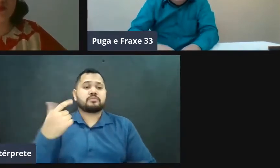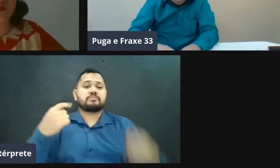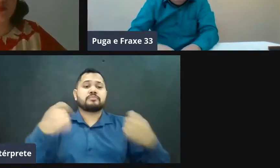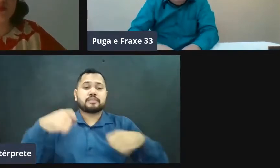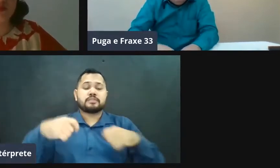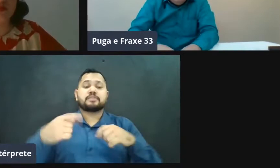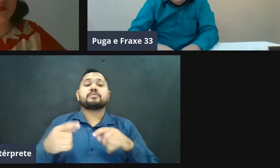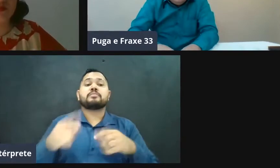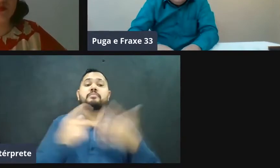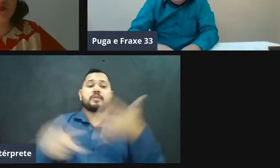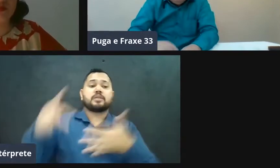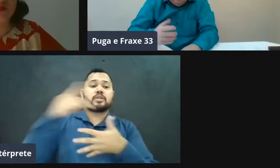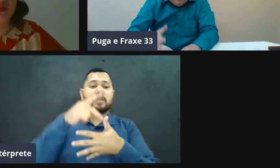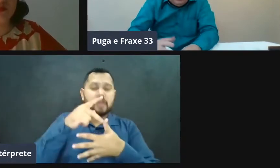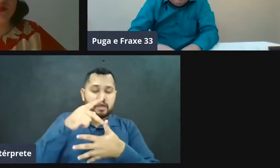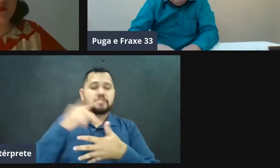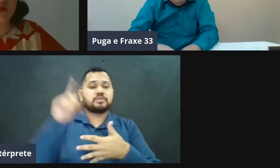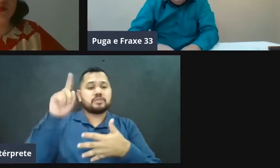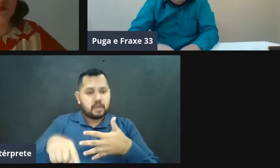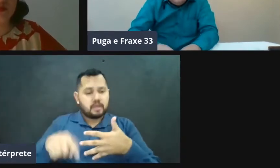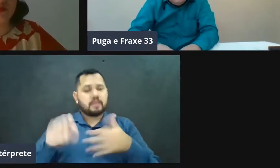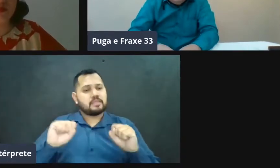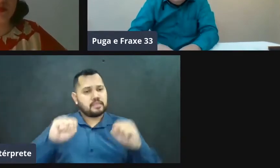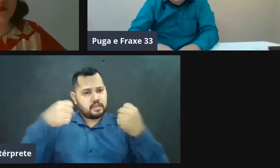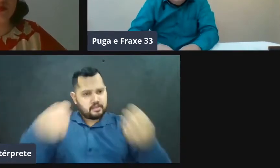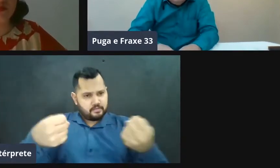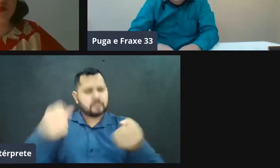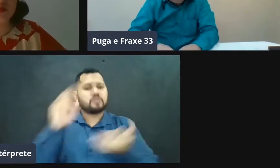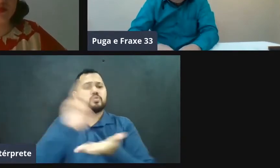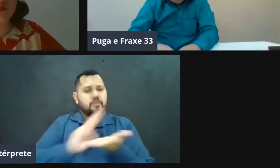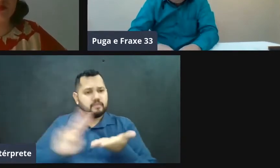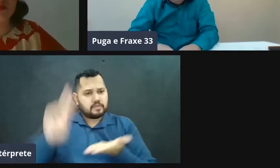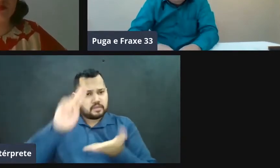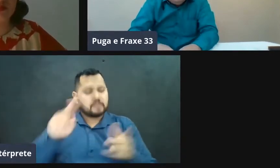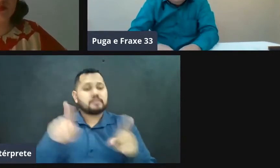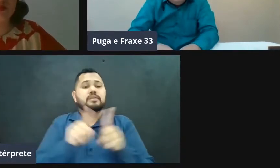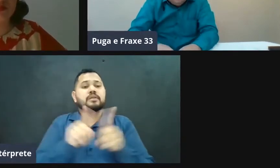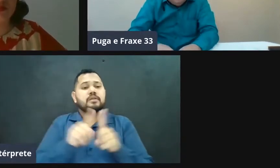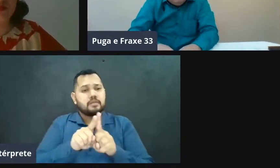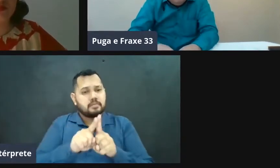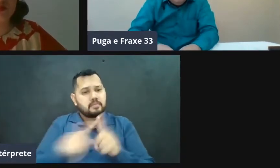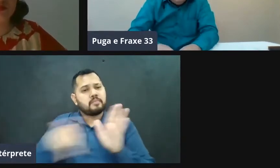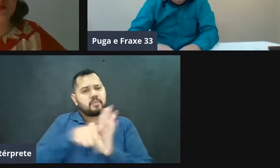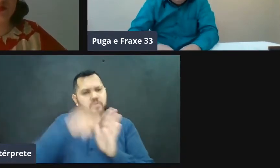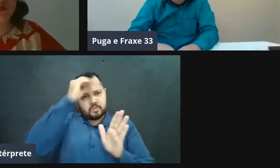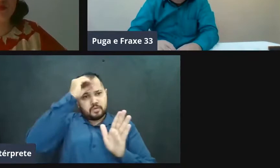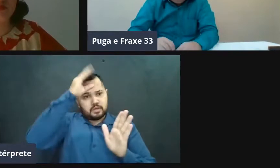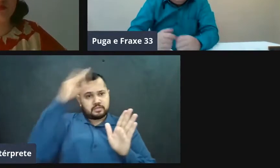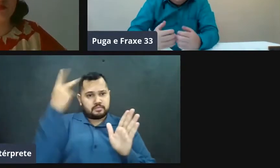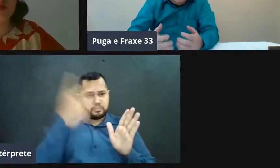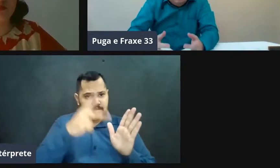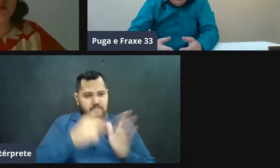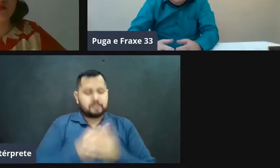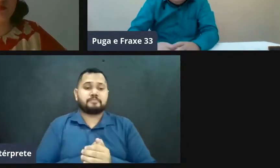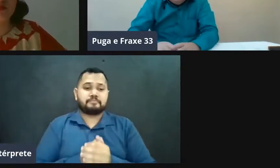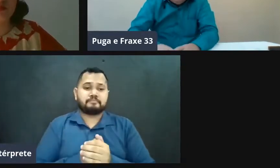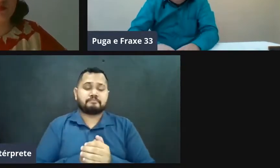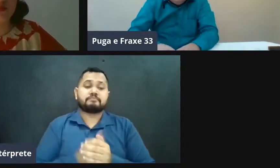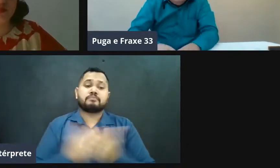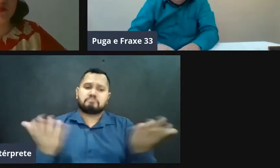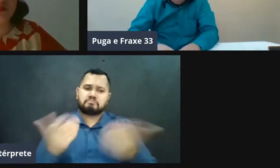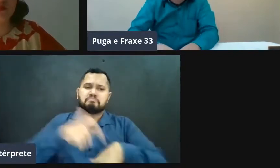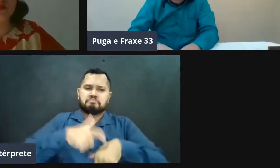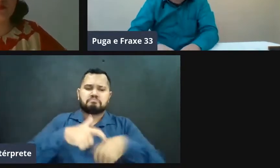como princípio a defesa da universidade e também de seu próprio conhecimento. Então, nós estamos abertos